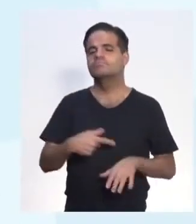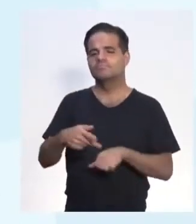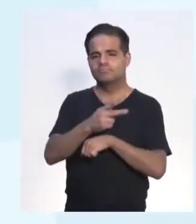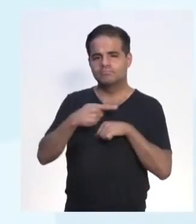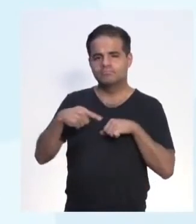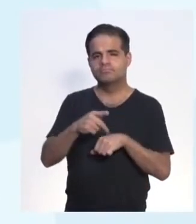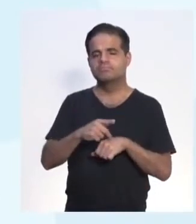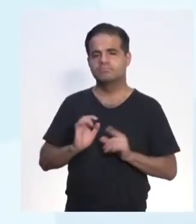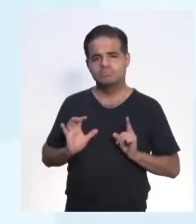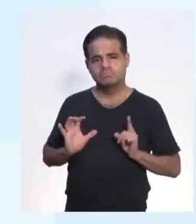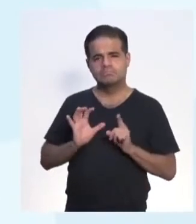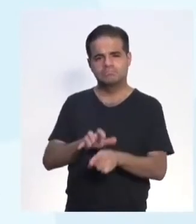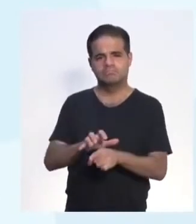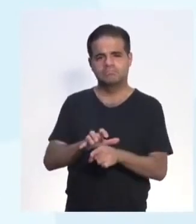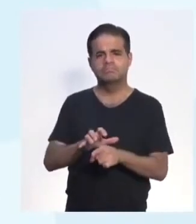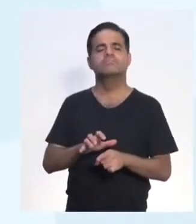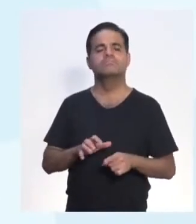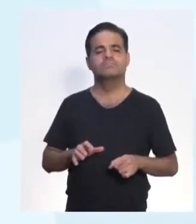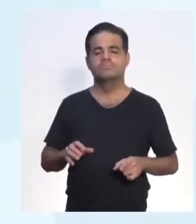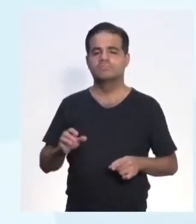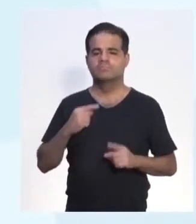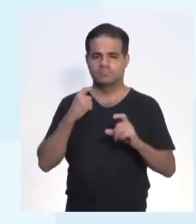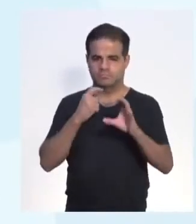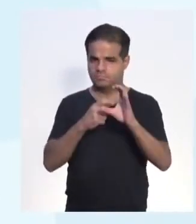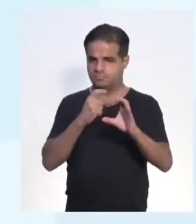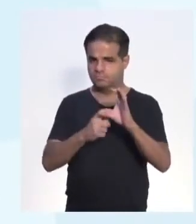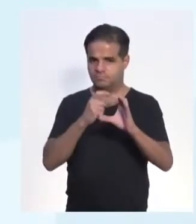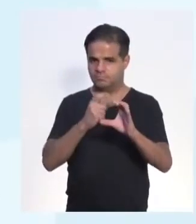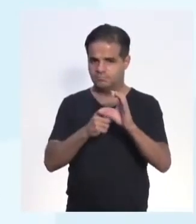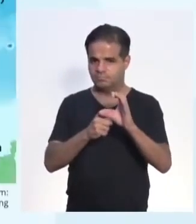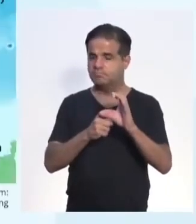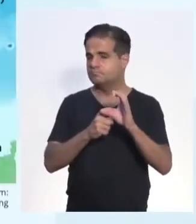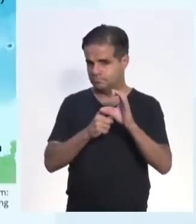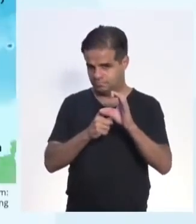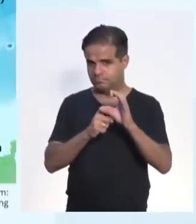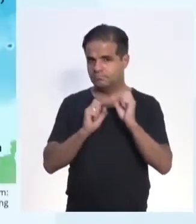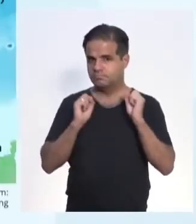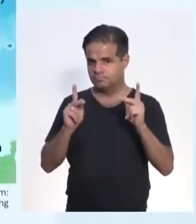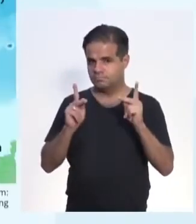país de influência comunista.